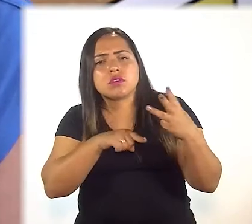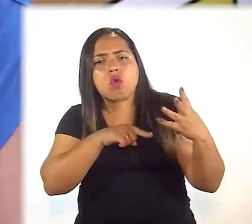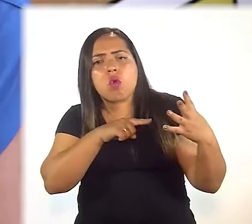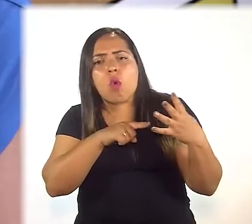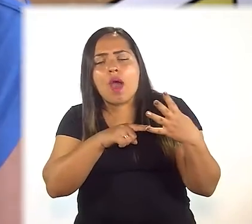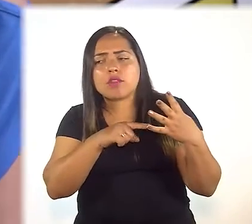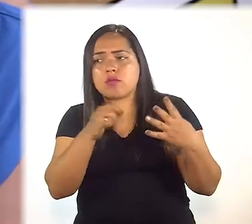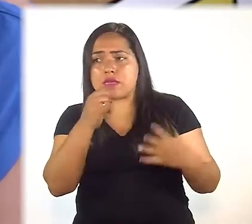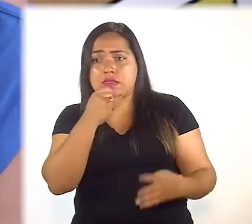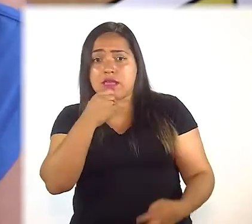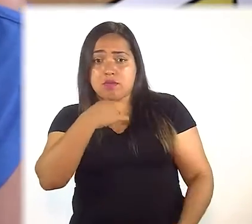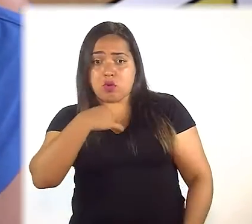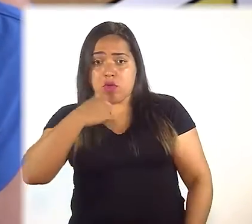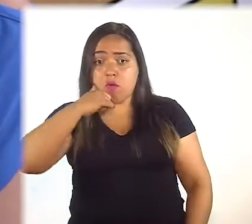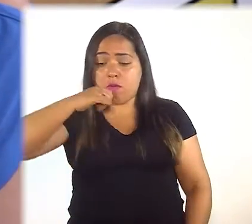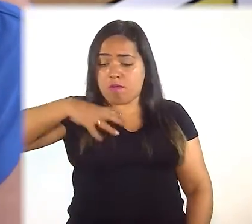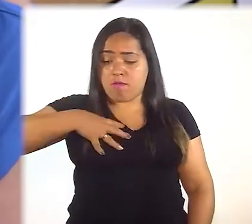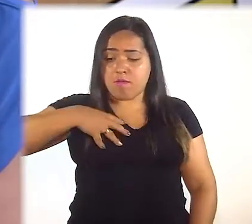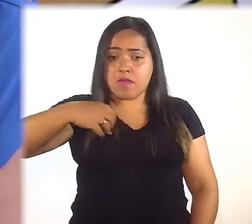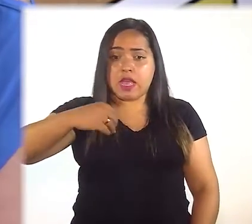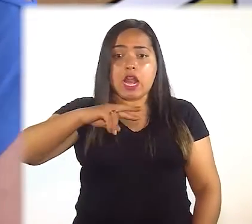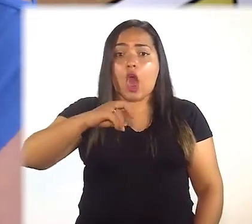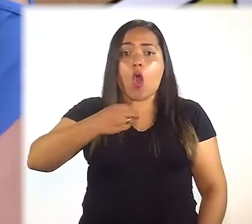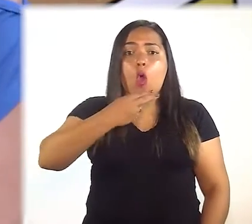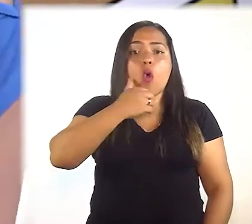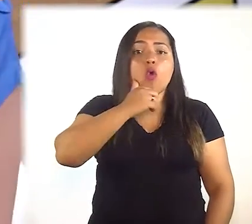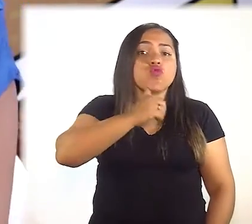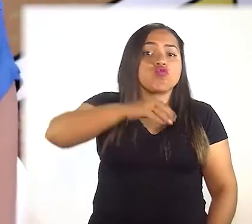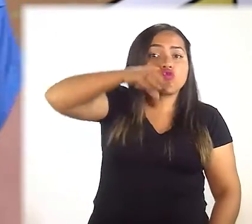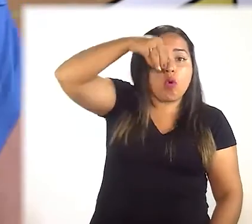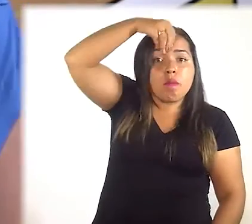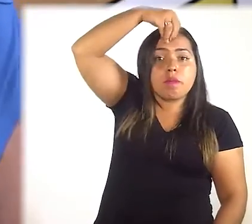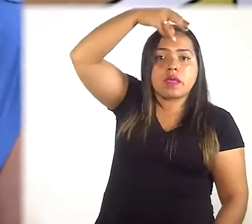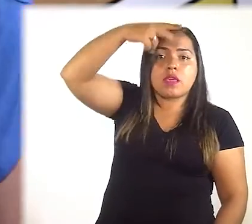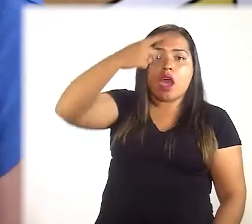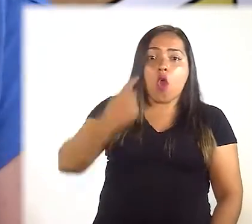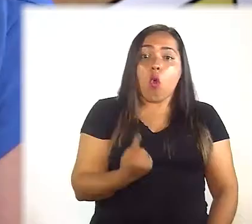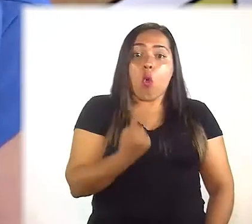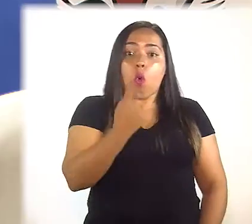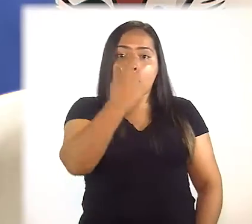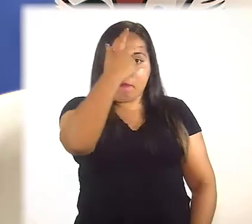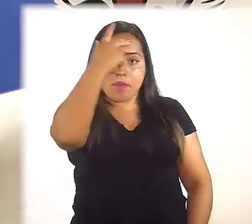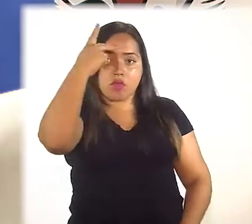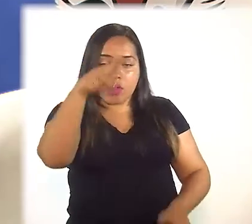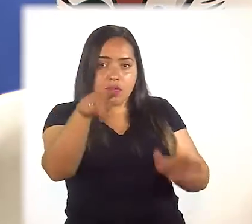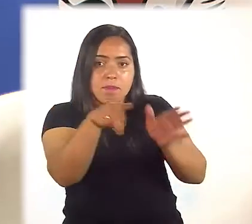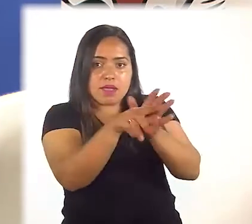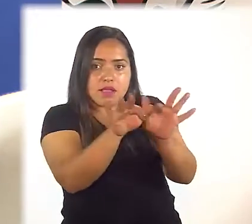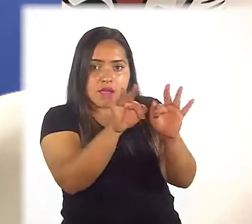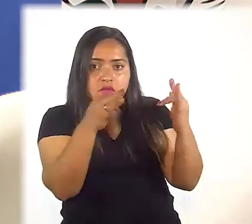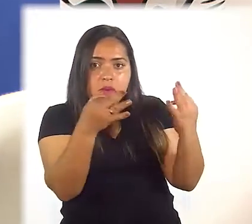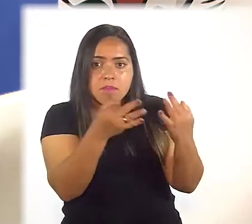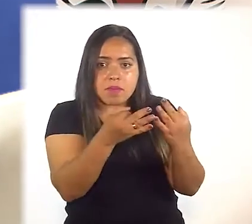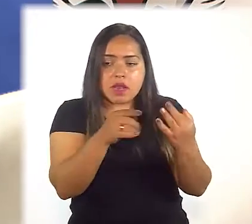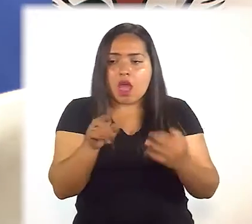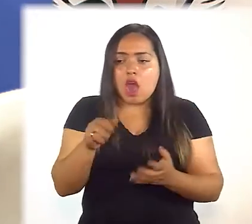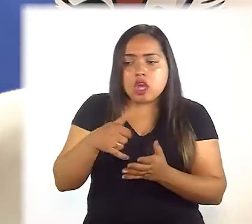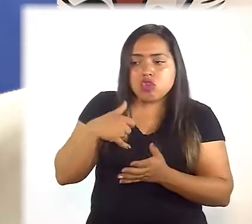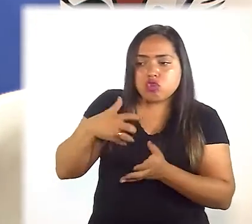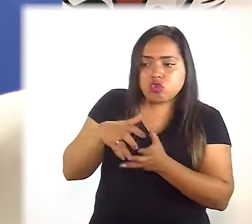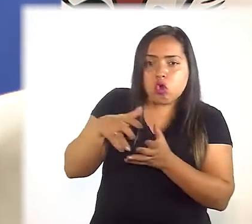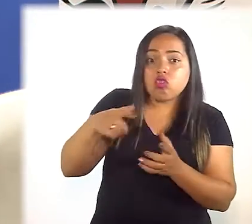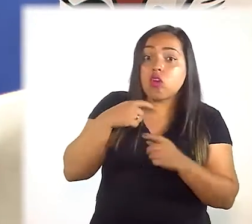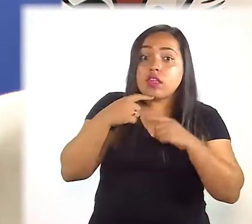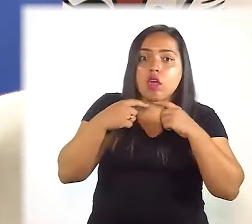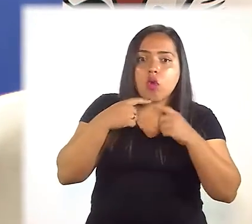gente, quando eu falo a gente, é um terceiro, né? Ou uma filha, ou uma sobrinha,